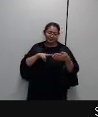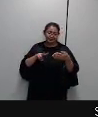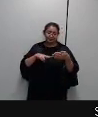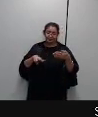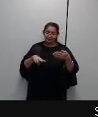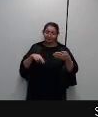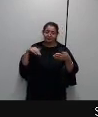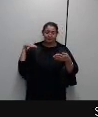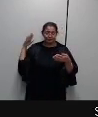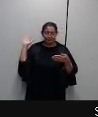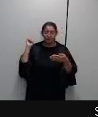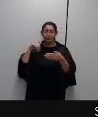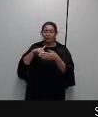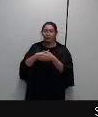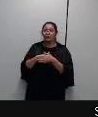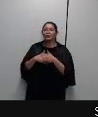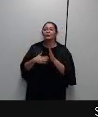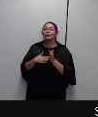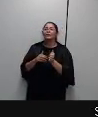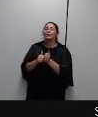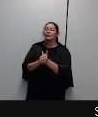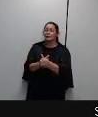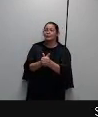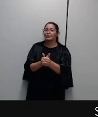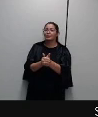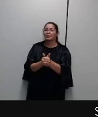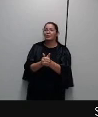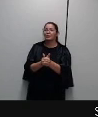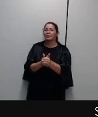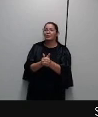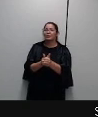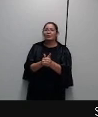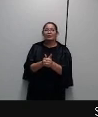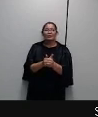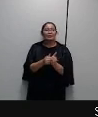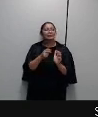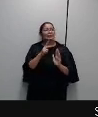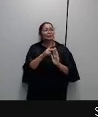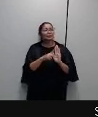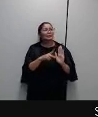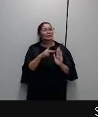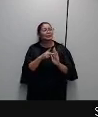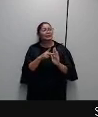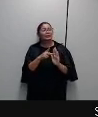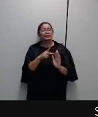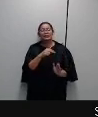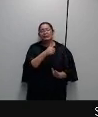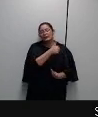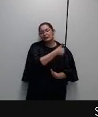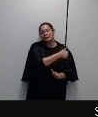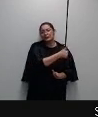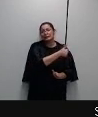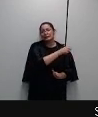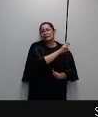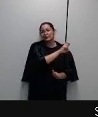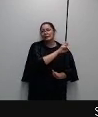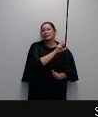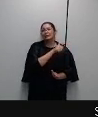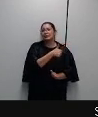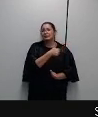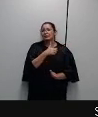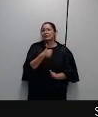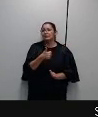do acórdão a contadoria do foro com as cores 511 em obediência despacho que